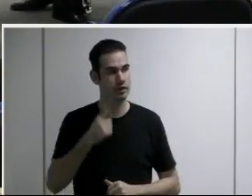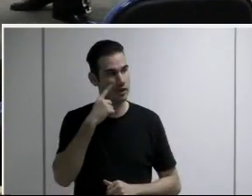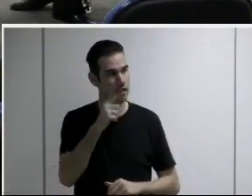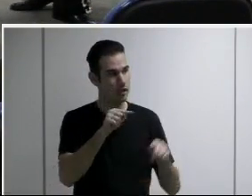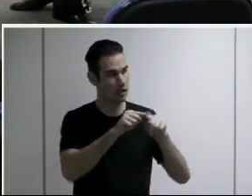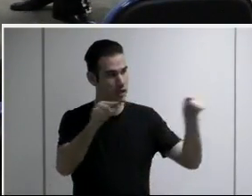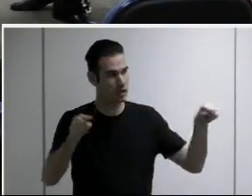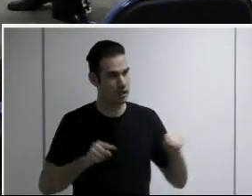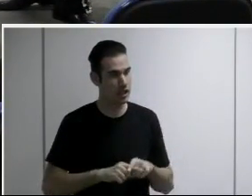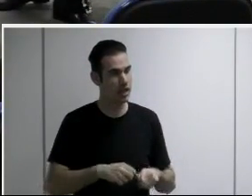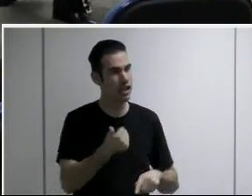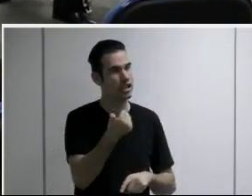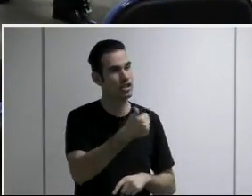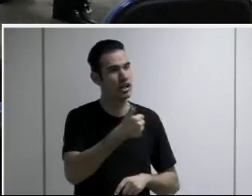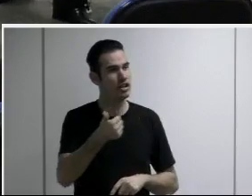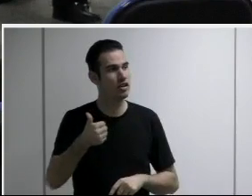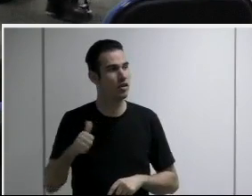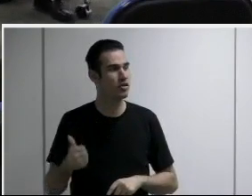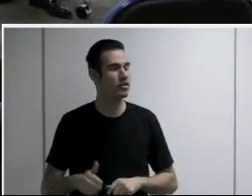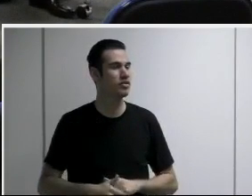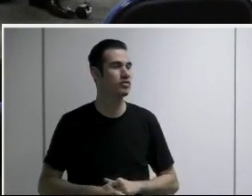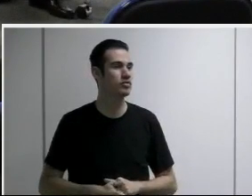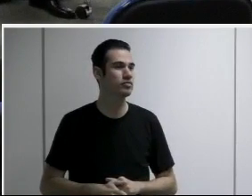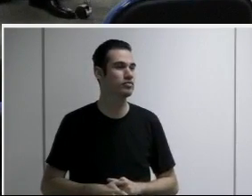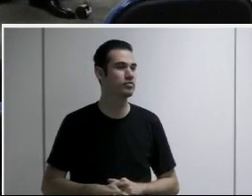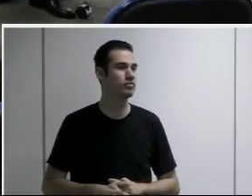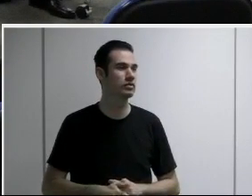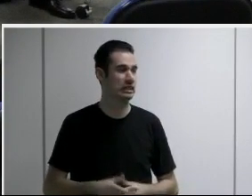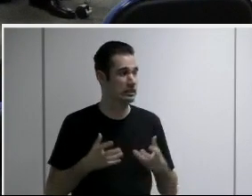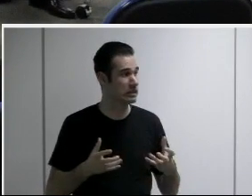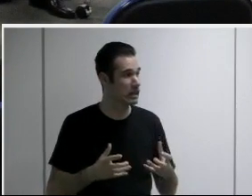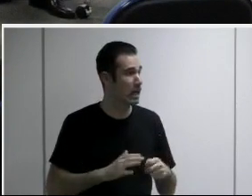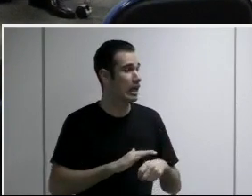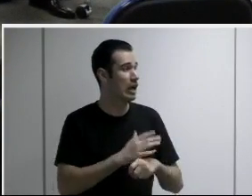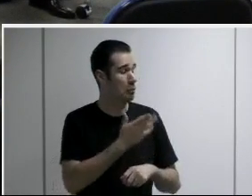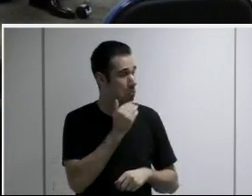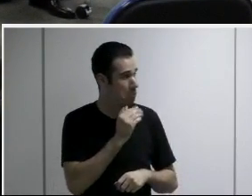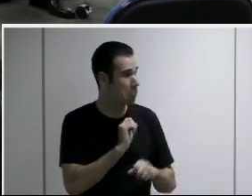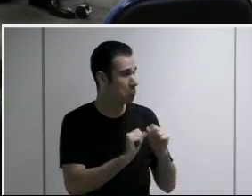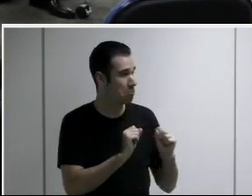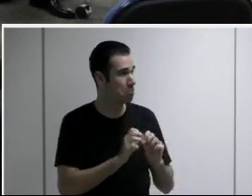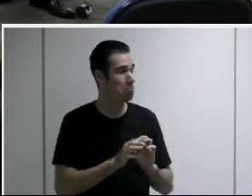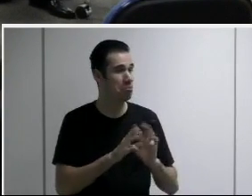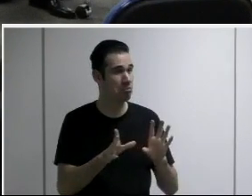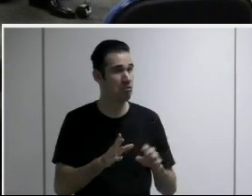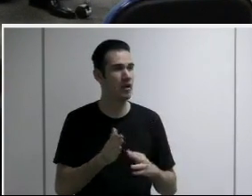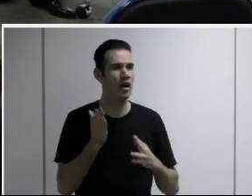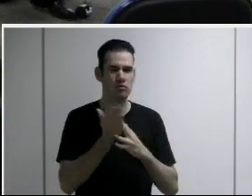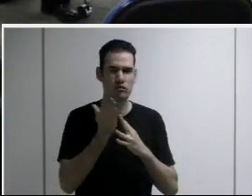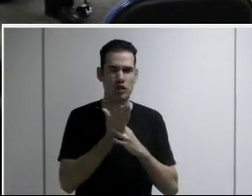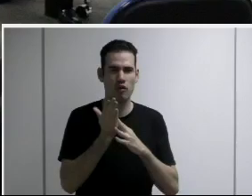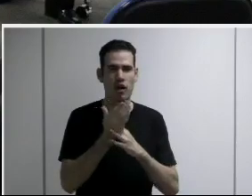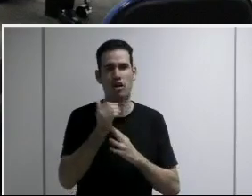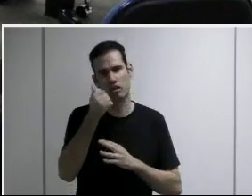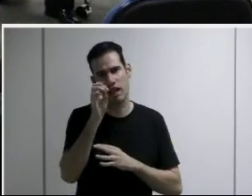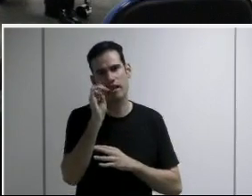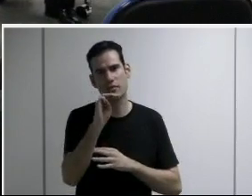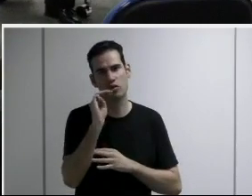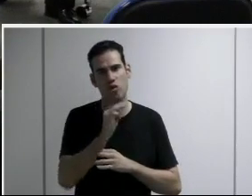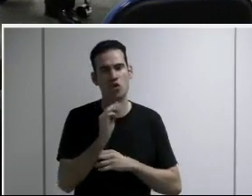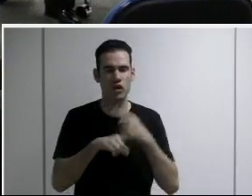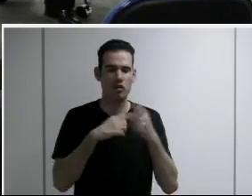que é café, pão de queijo, chocolate. Então, caso vocês queiram se dirigir para lá, vai ser um intervalo bem curtinho, de 10 minutos, e a gente